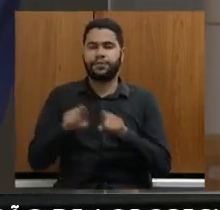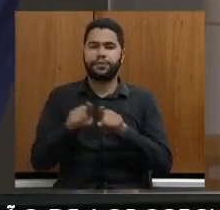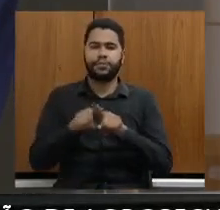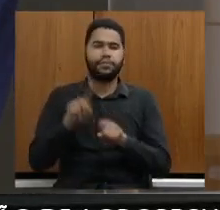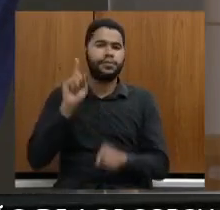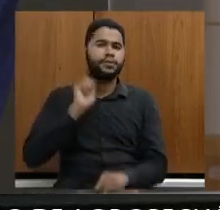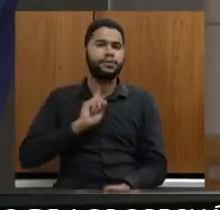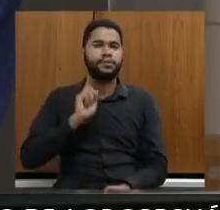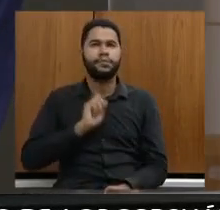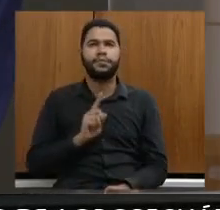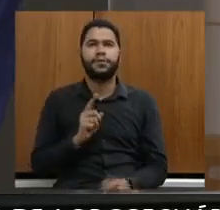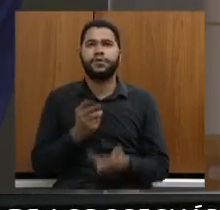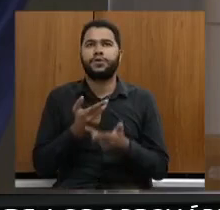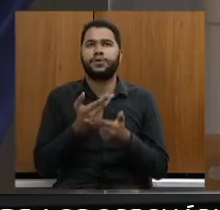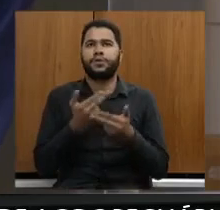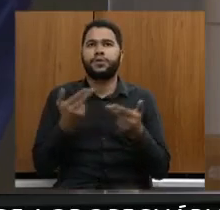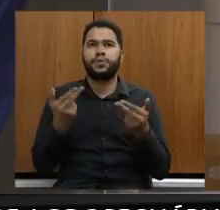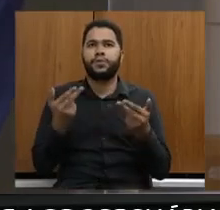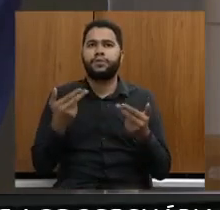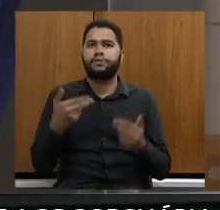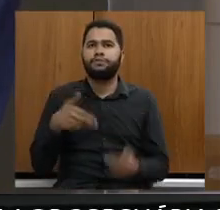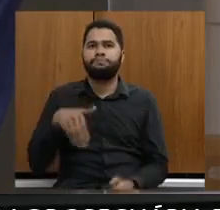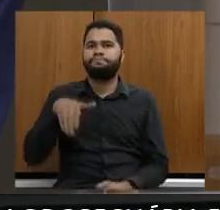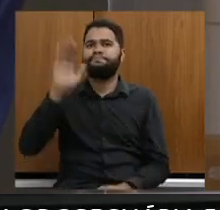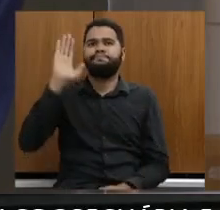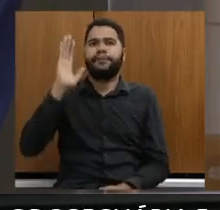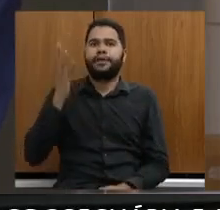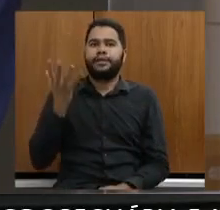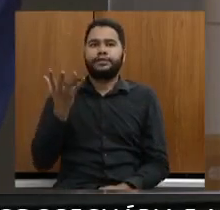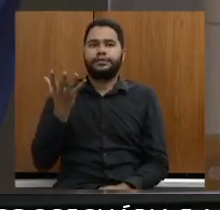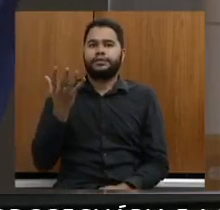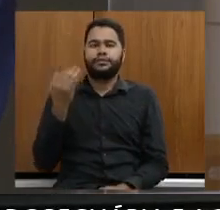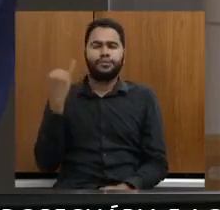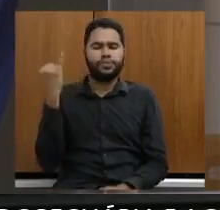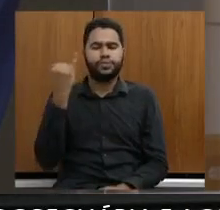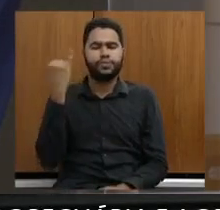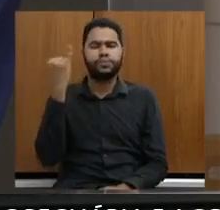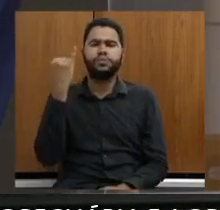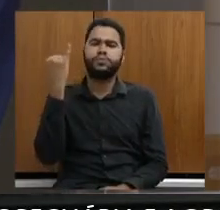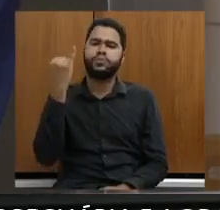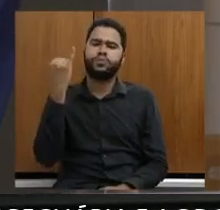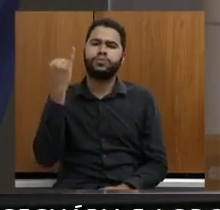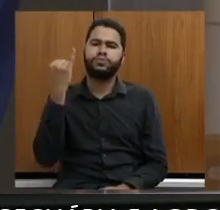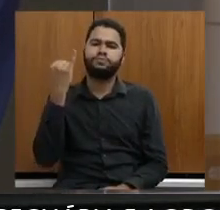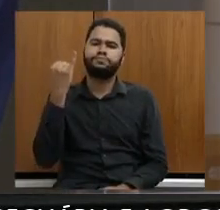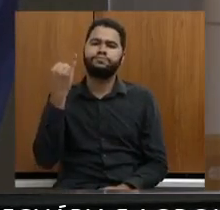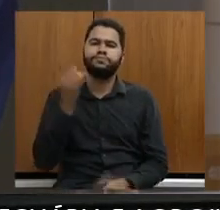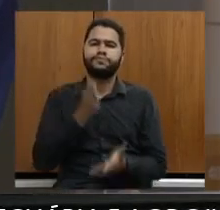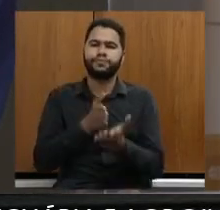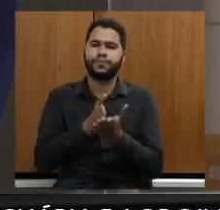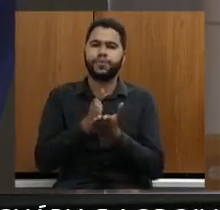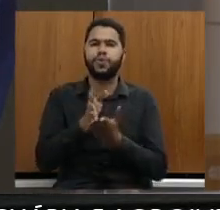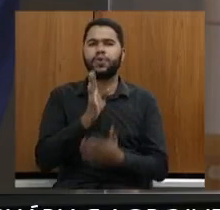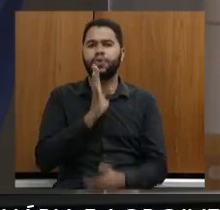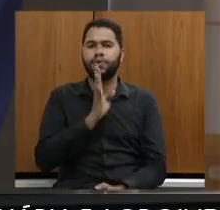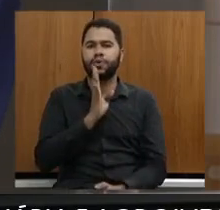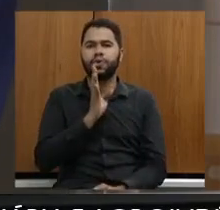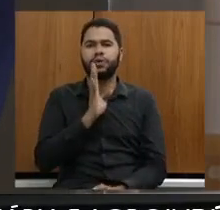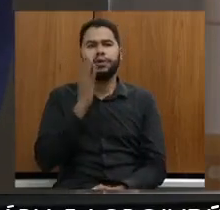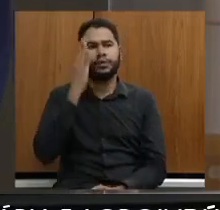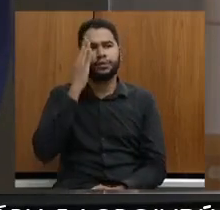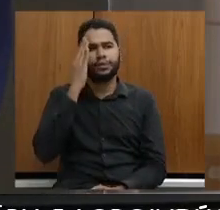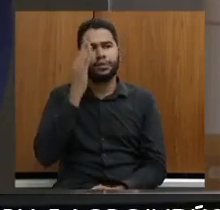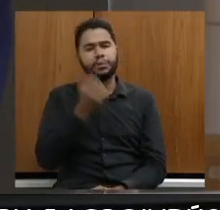não tem coisa mais assim mas é importante eu quero também não conhece bem ao norte de Minas sabe a